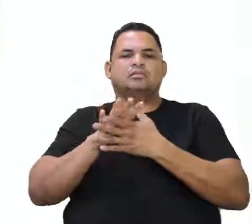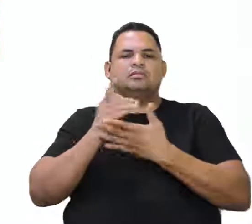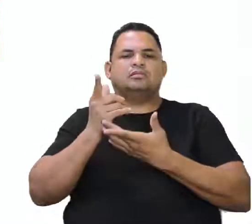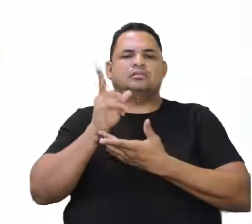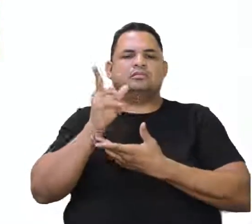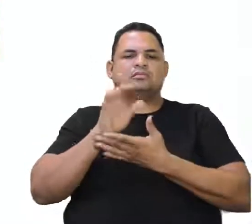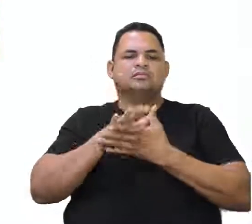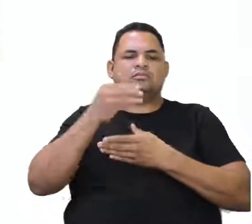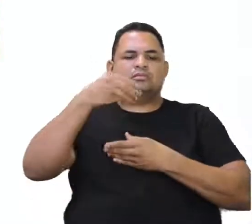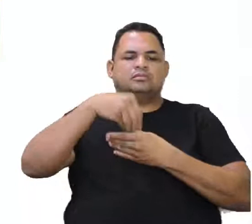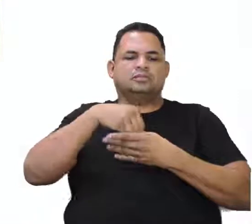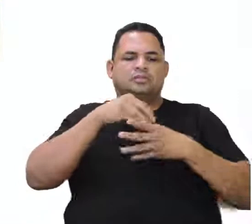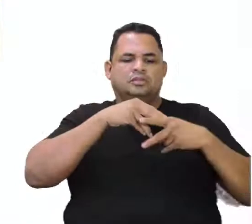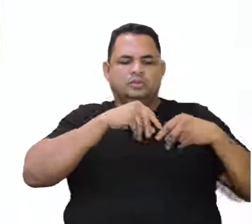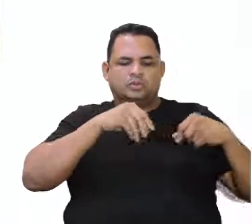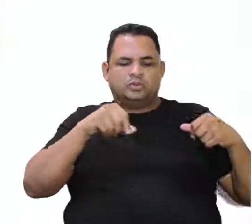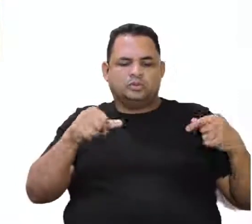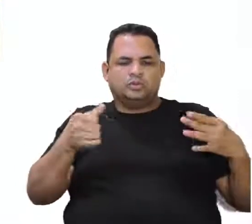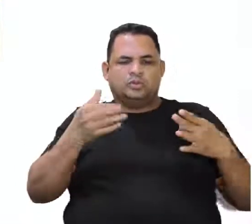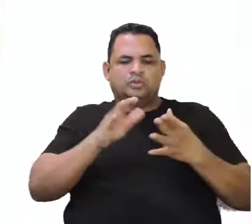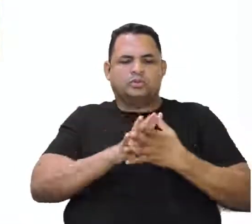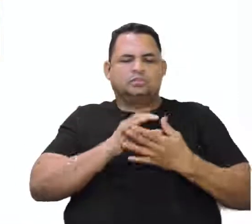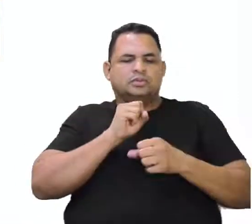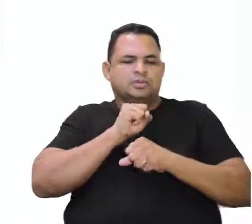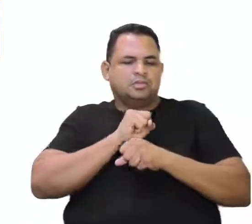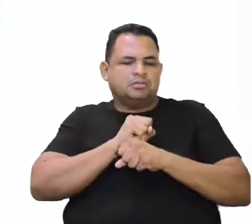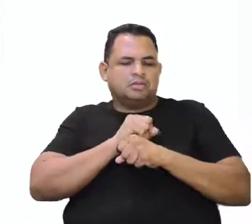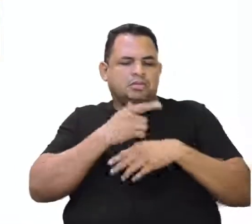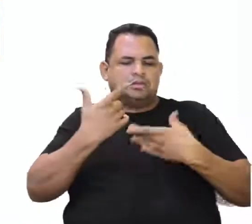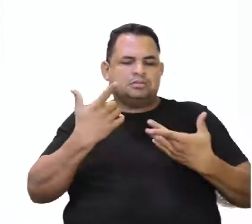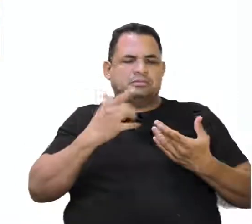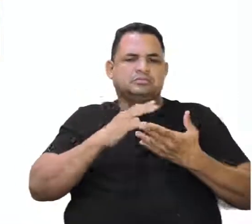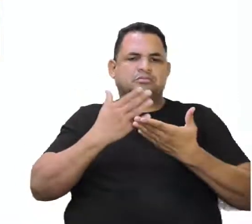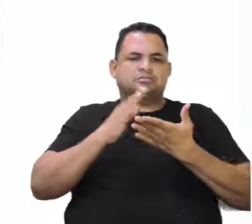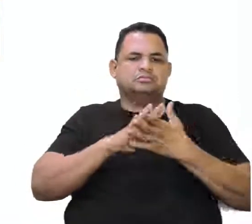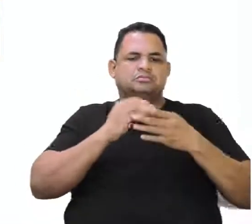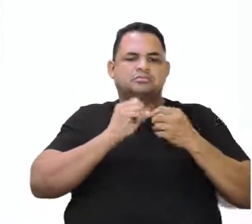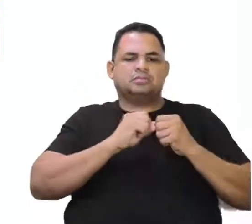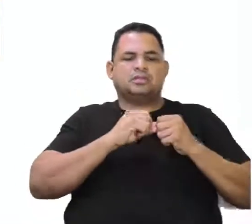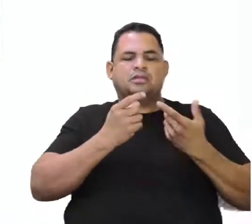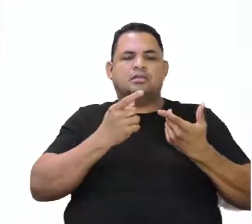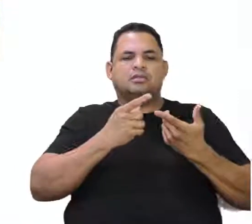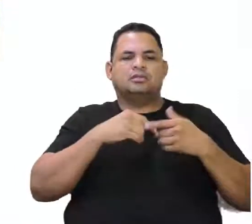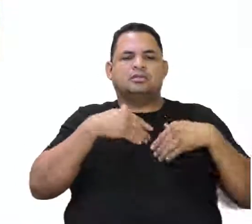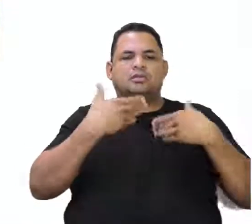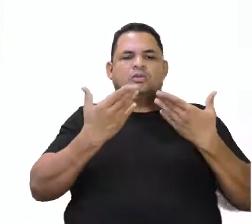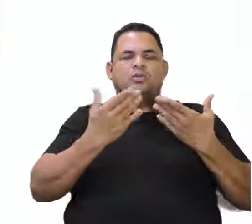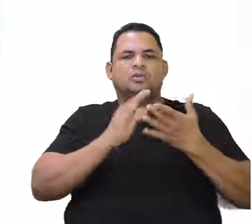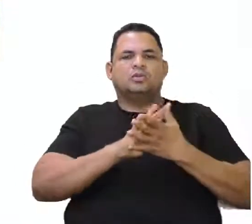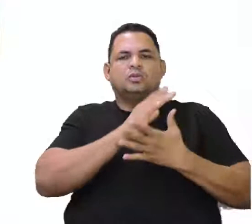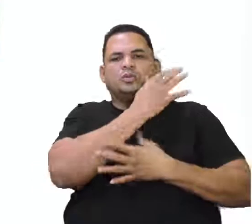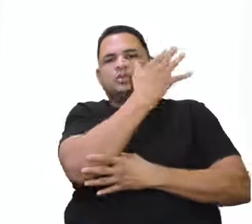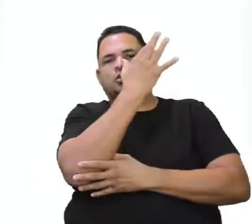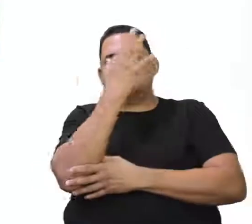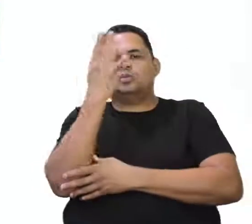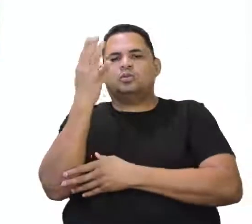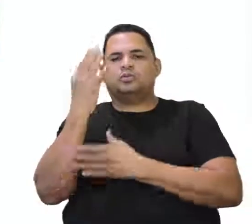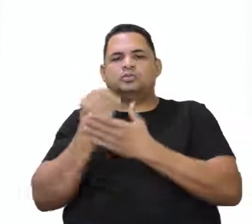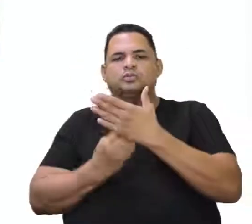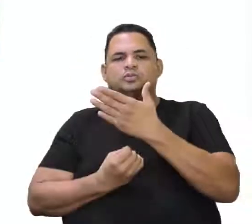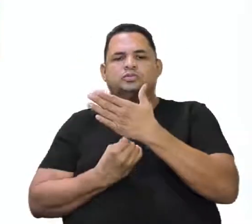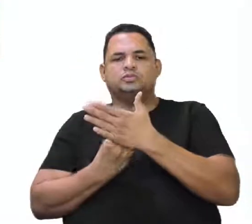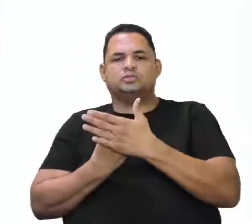estavam lá dentro do solo, que estavam adormecidos e que eles são despertados, por exemplo, quando uma vegetação sai,